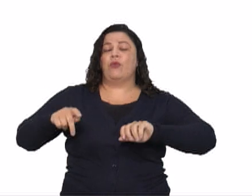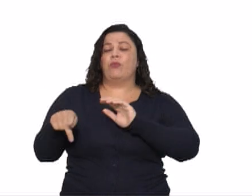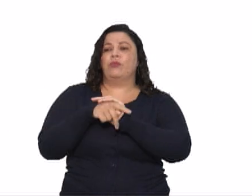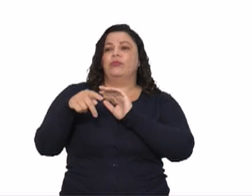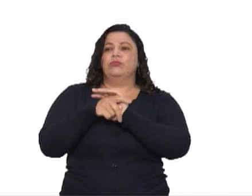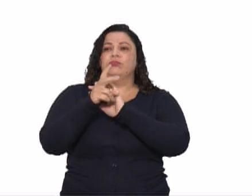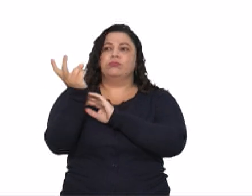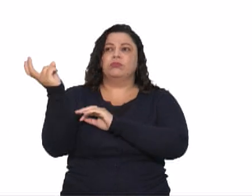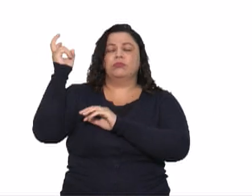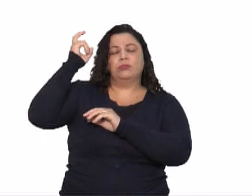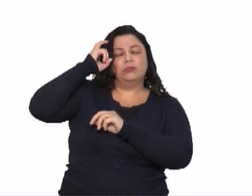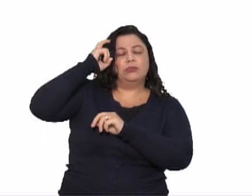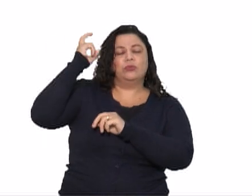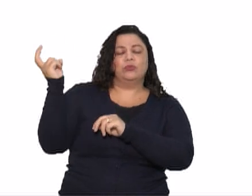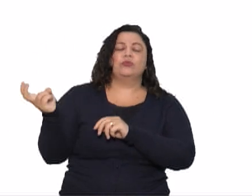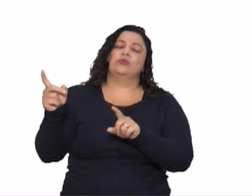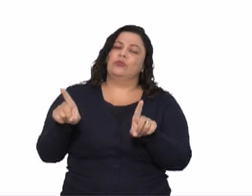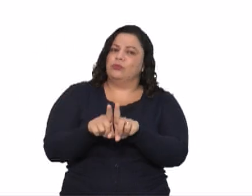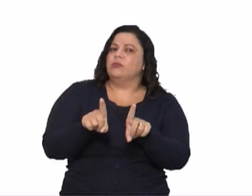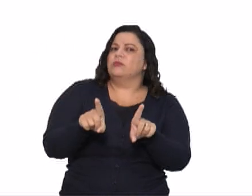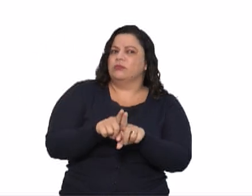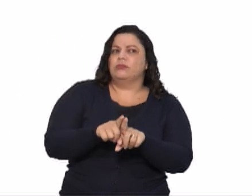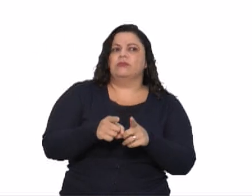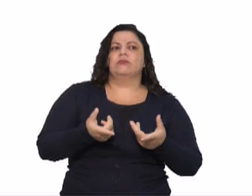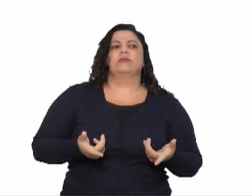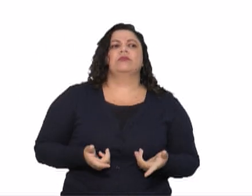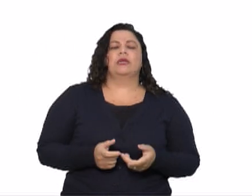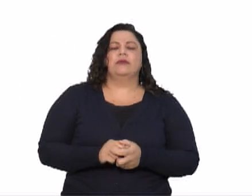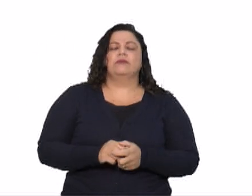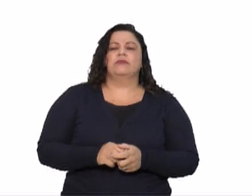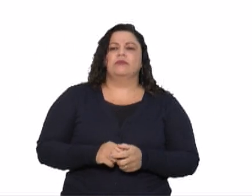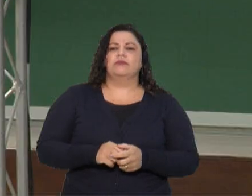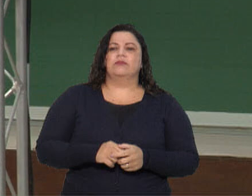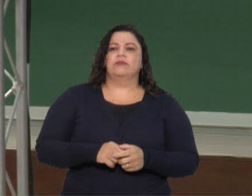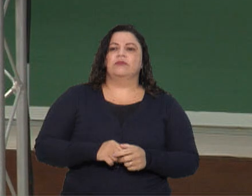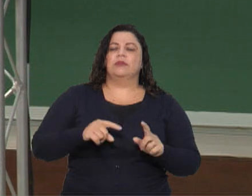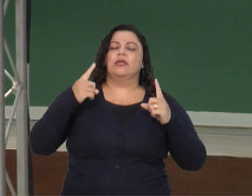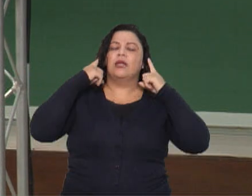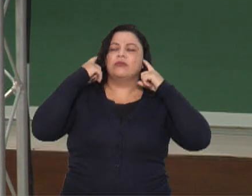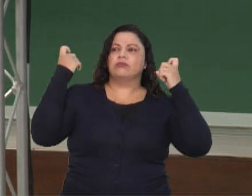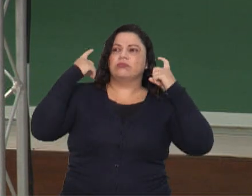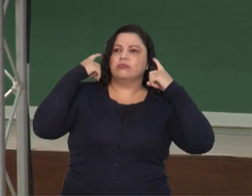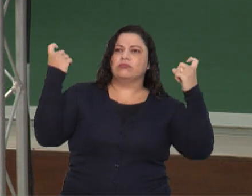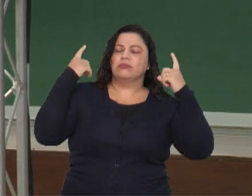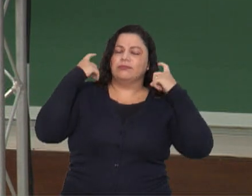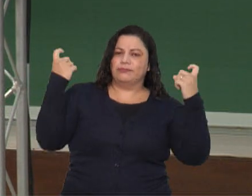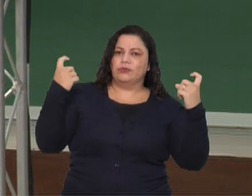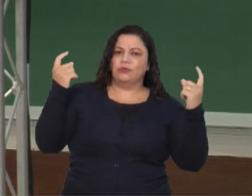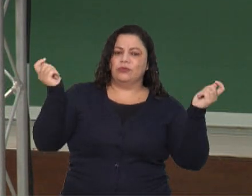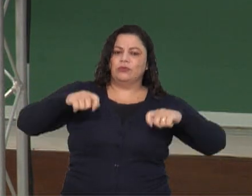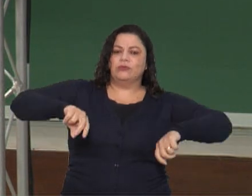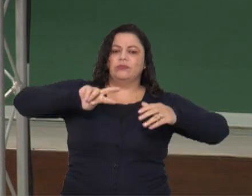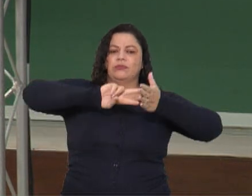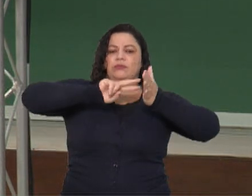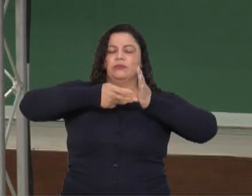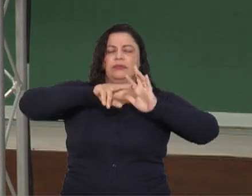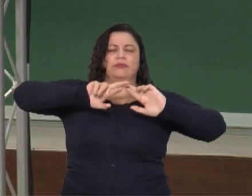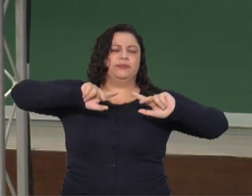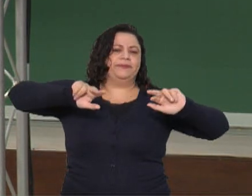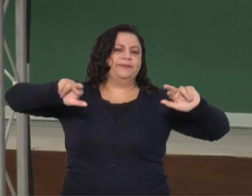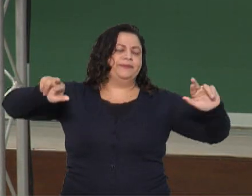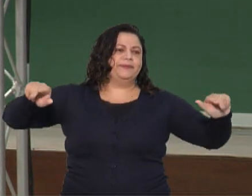som. Eu coloquei como uma atividade cultural justamente por essa pluralidade de significados que ela pode receber.